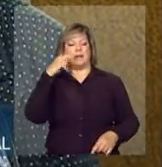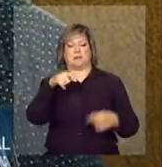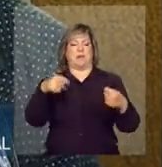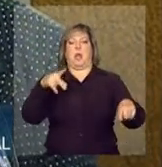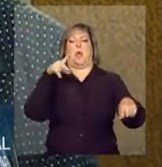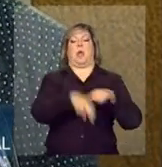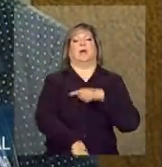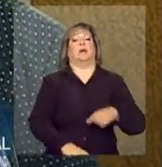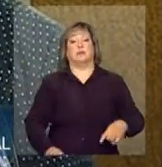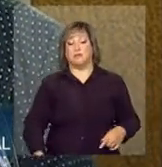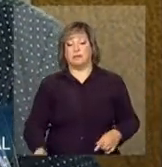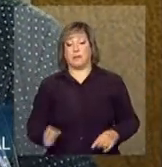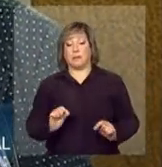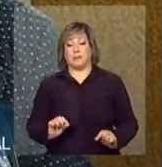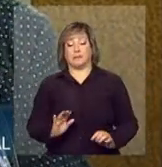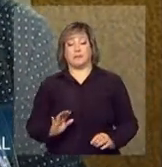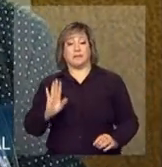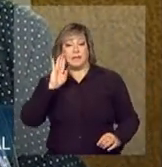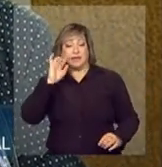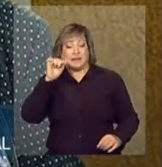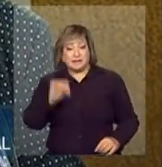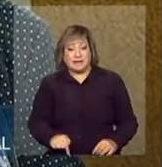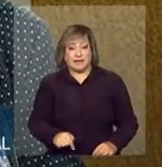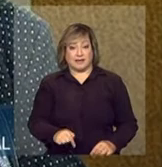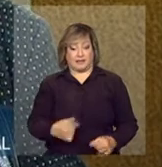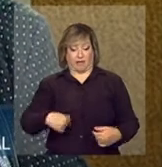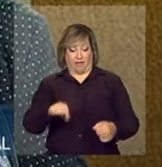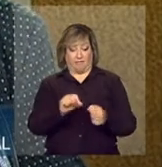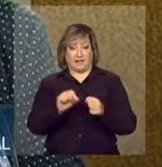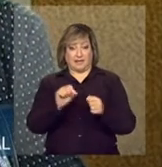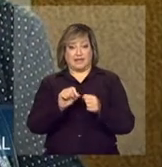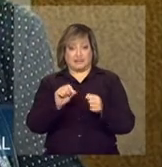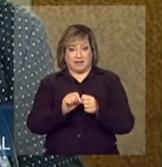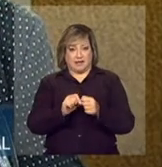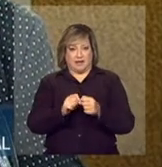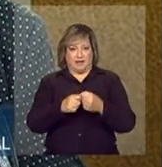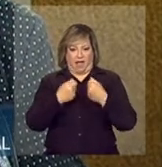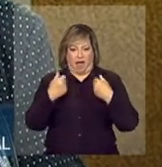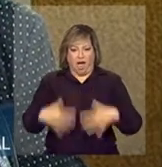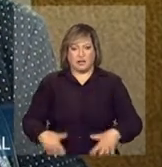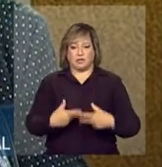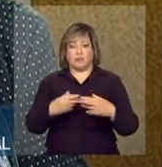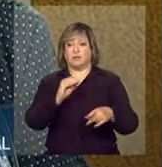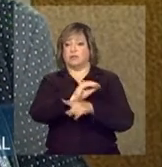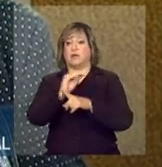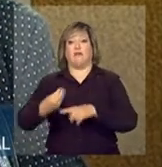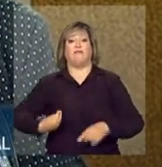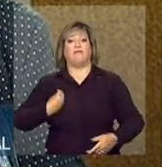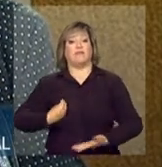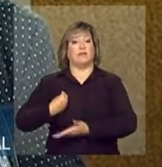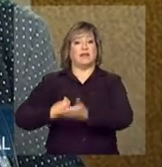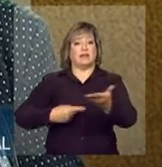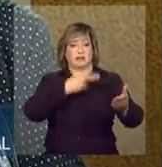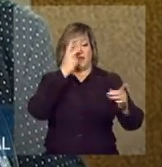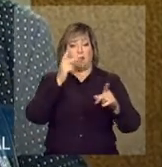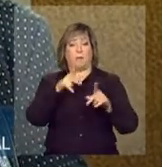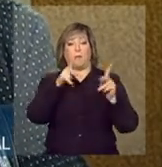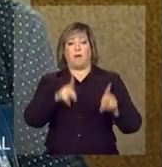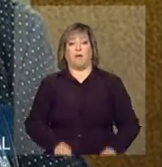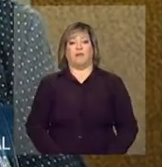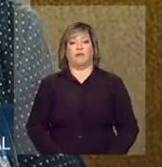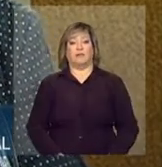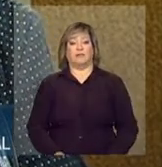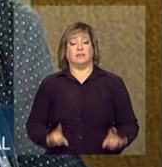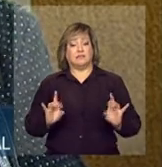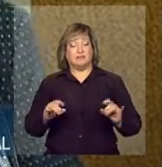principal gasto que nós estamos fazendo para assegurar a alimentação e qualidade de vida da população com melhoria da sua condição de alimentação